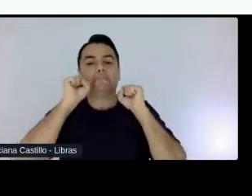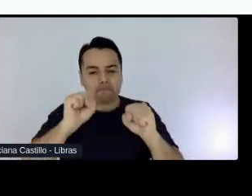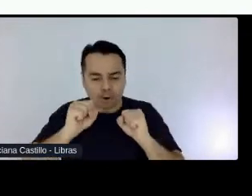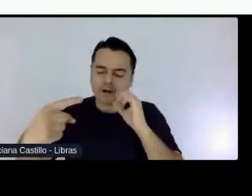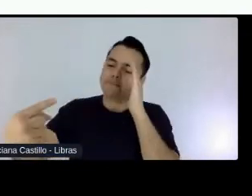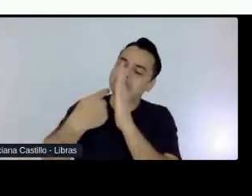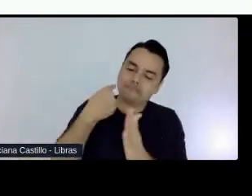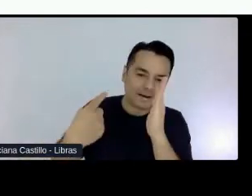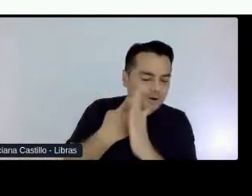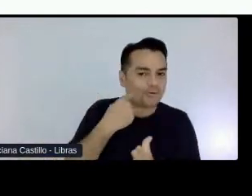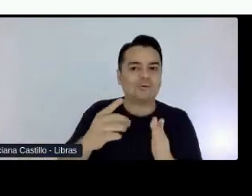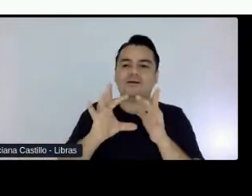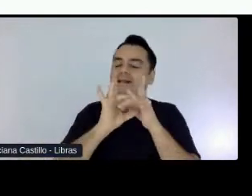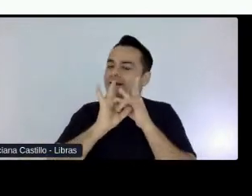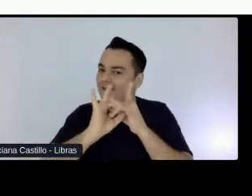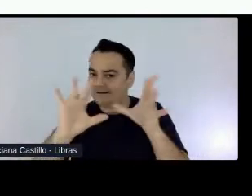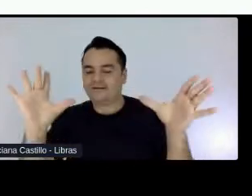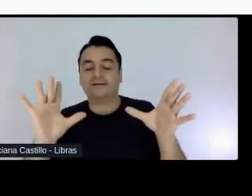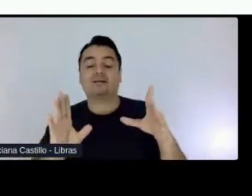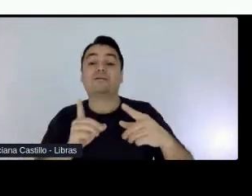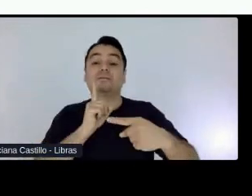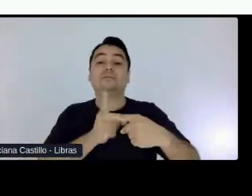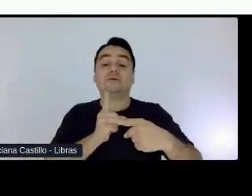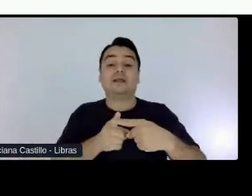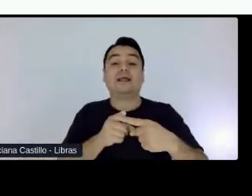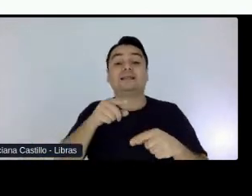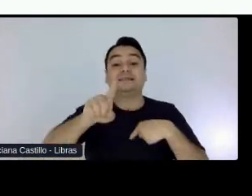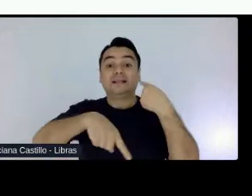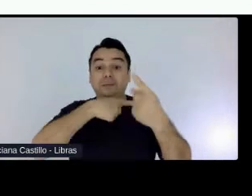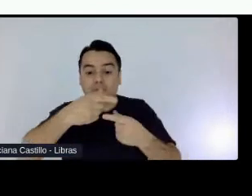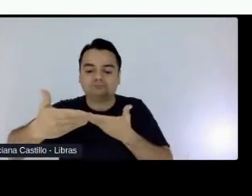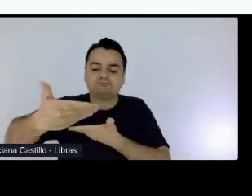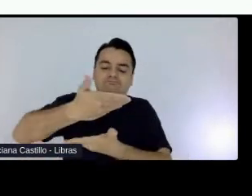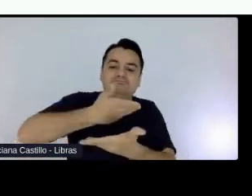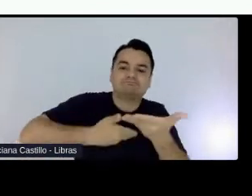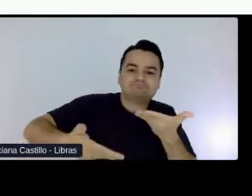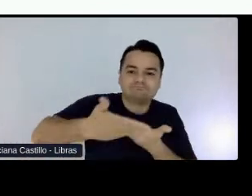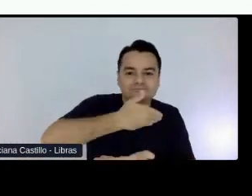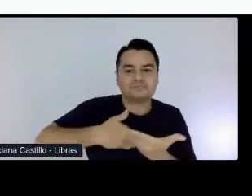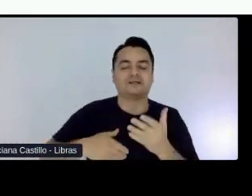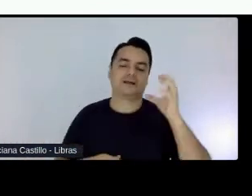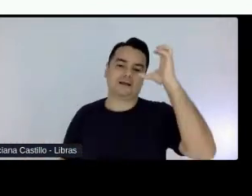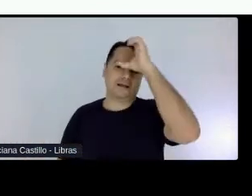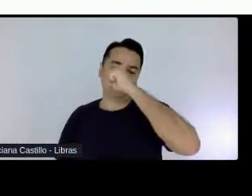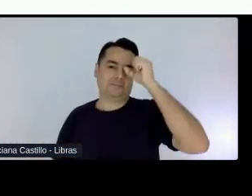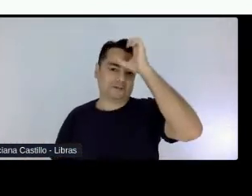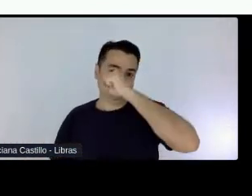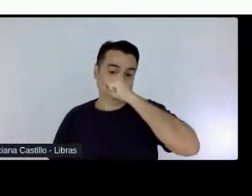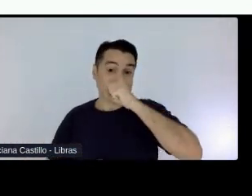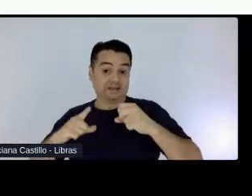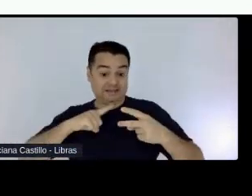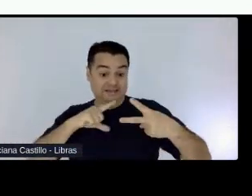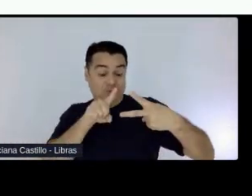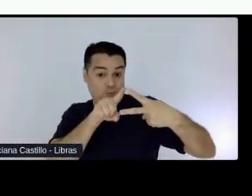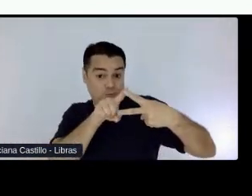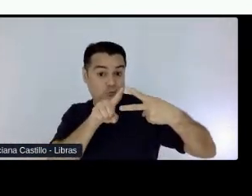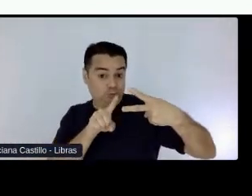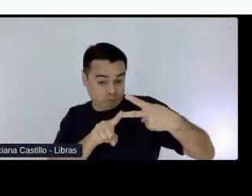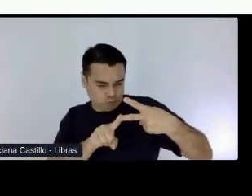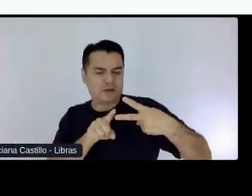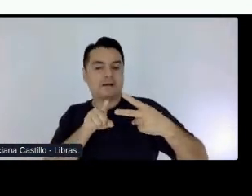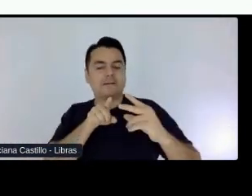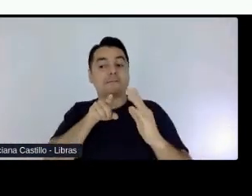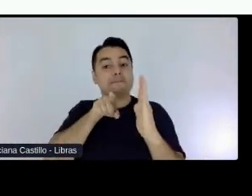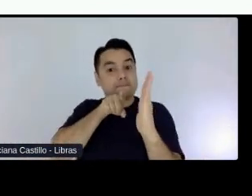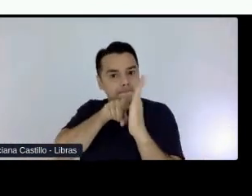fiquem à vontade, porque é a partir da troca que a gente vai aprendendo. Tem 2 perguntinhas que regem muito